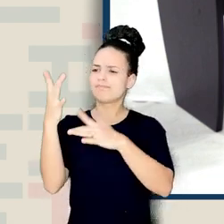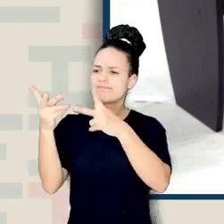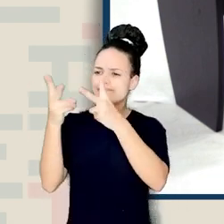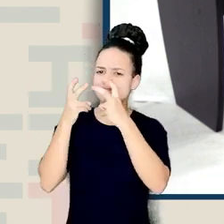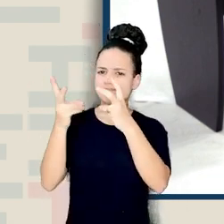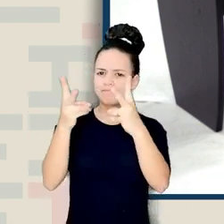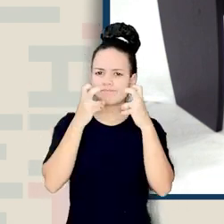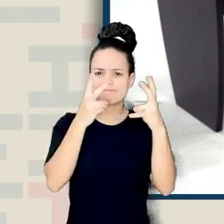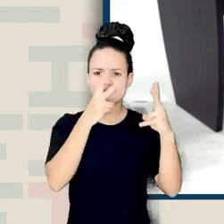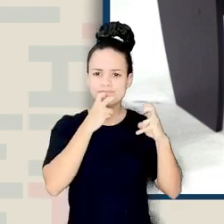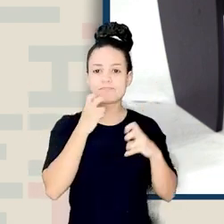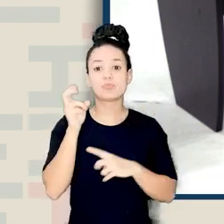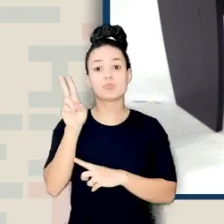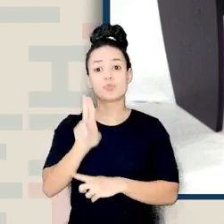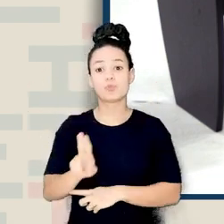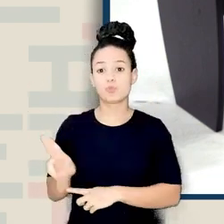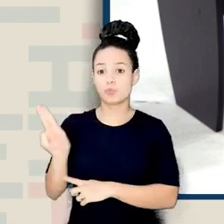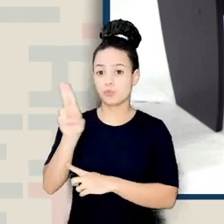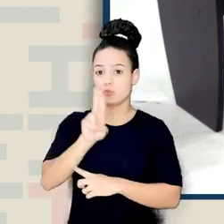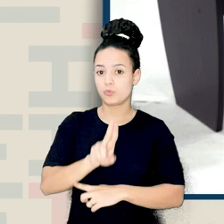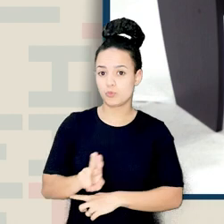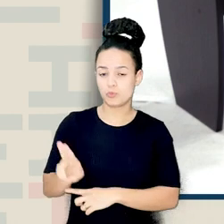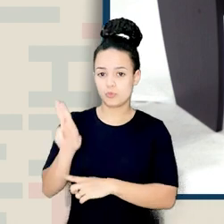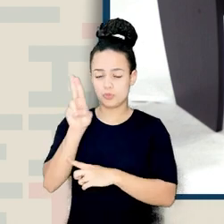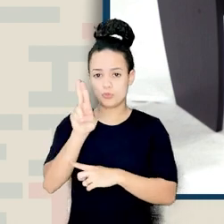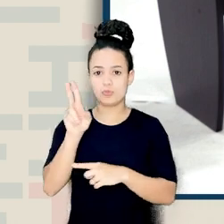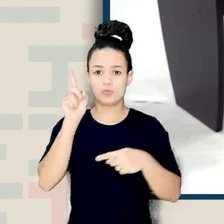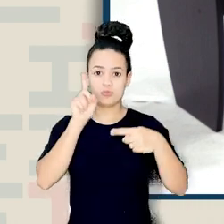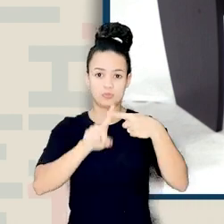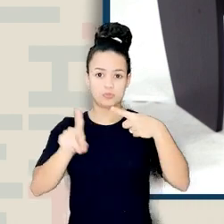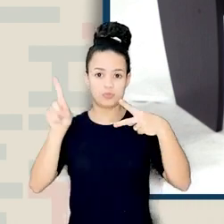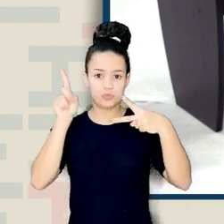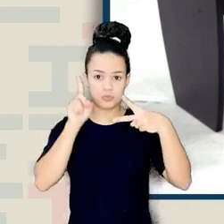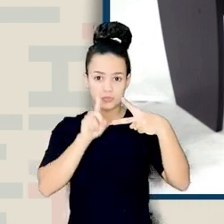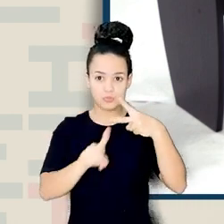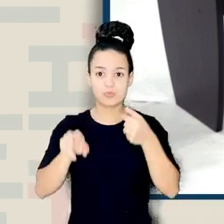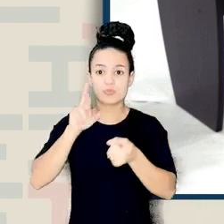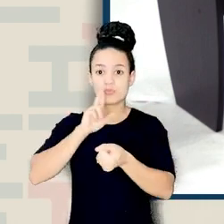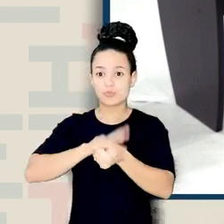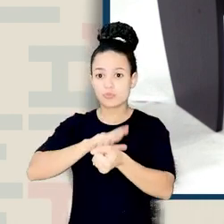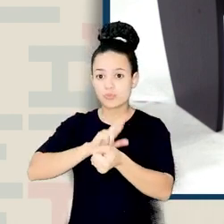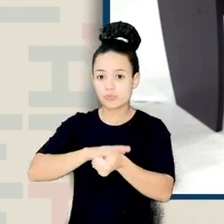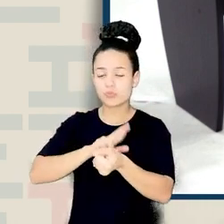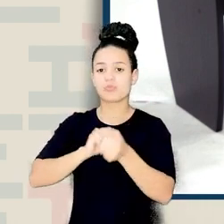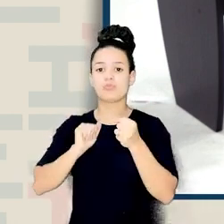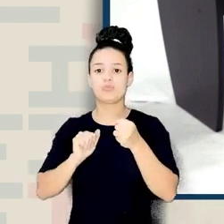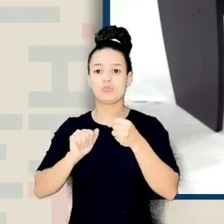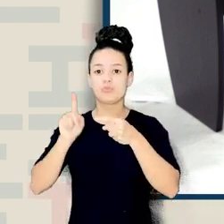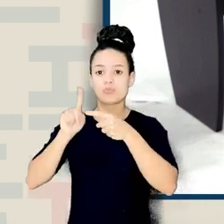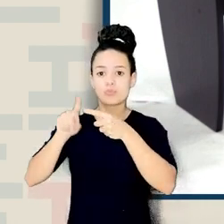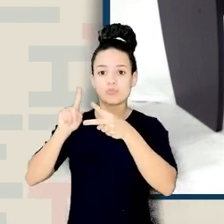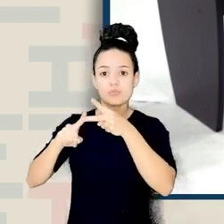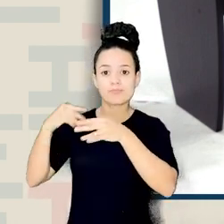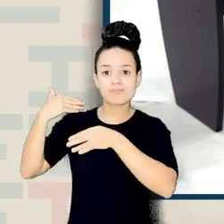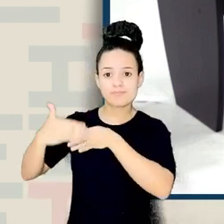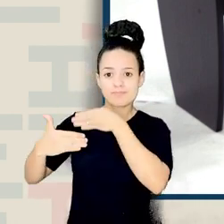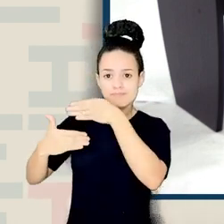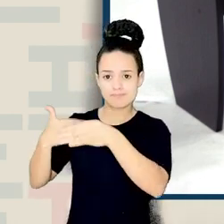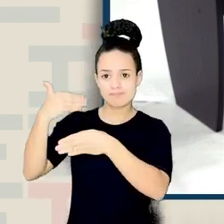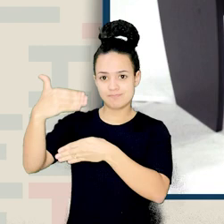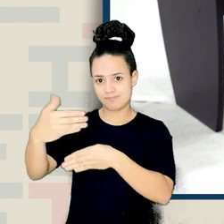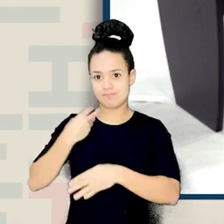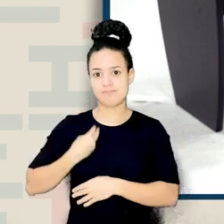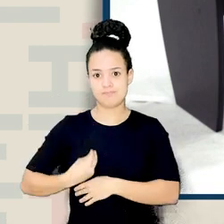observar a utilização das duas práticas rítmicas, dos dois andamentos